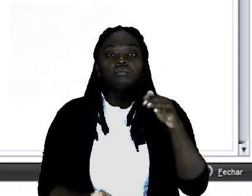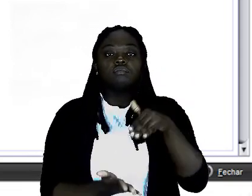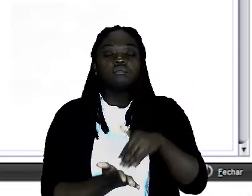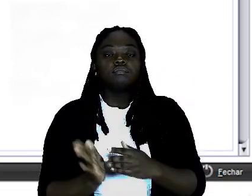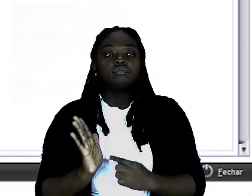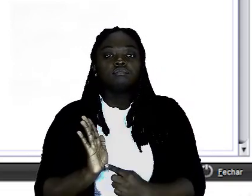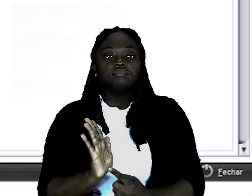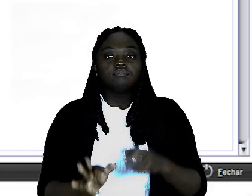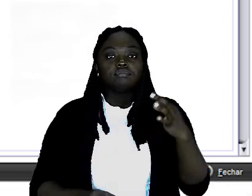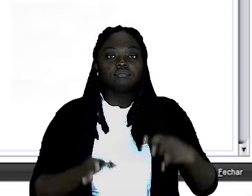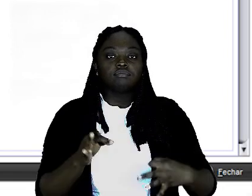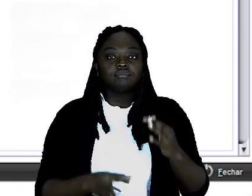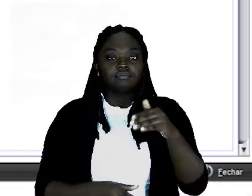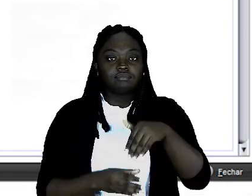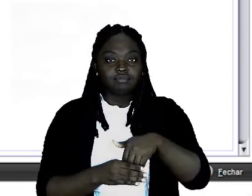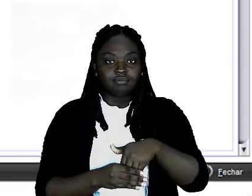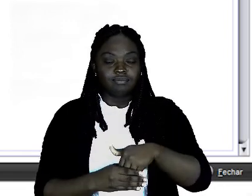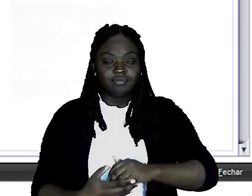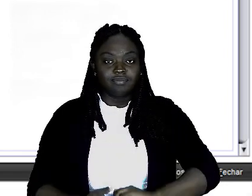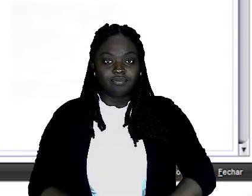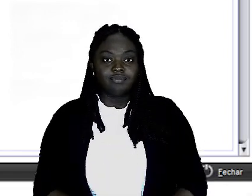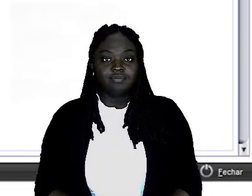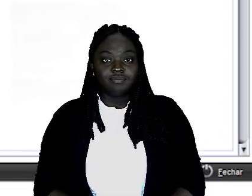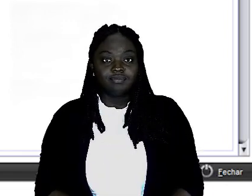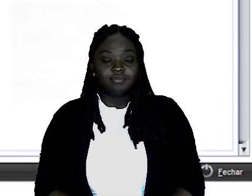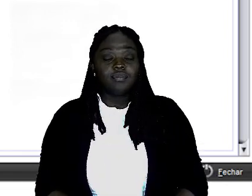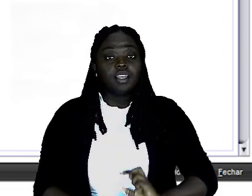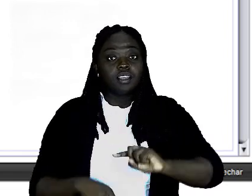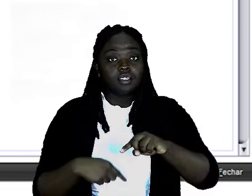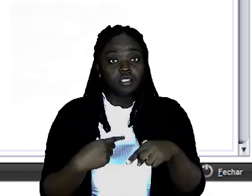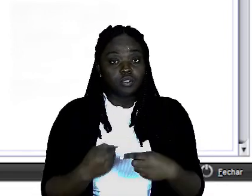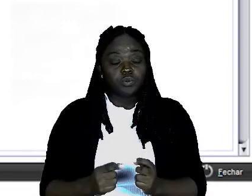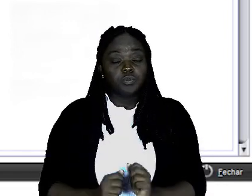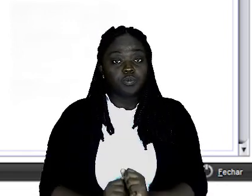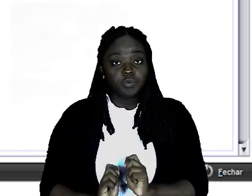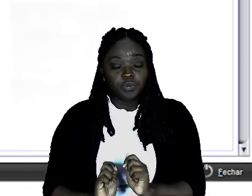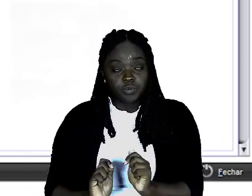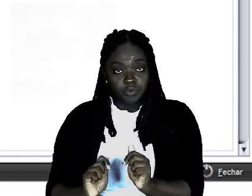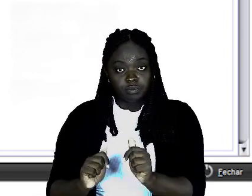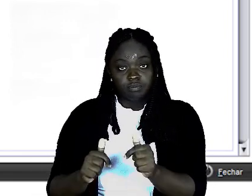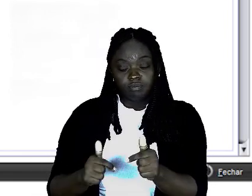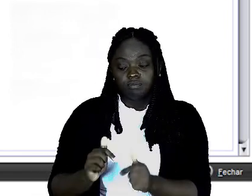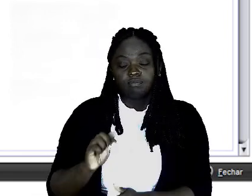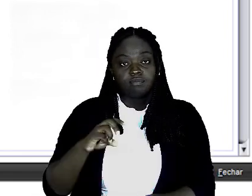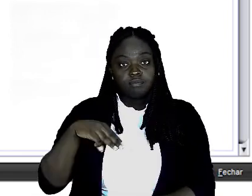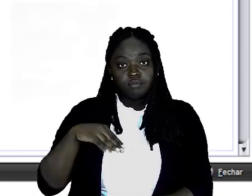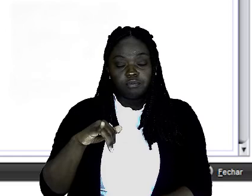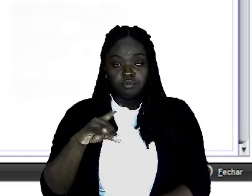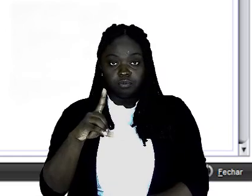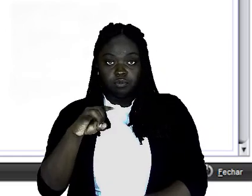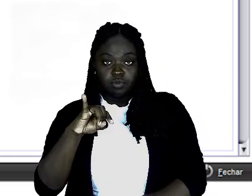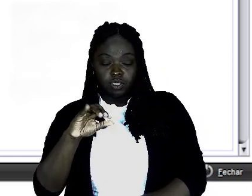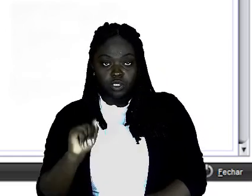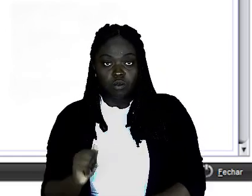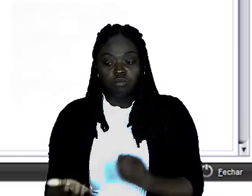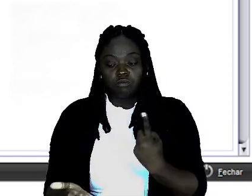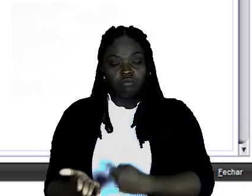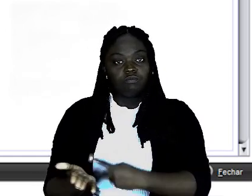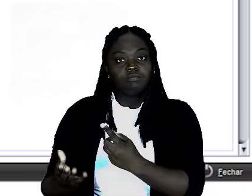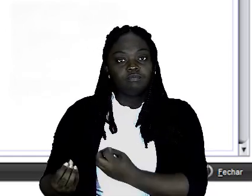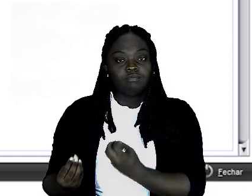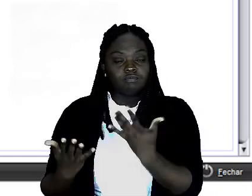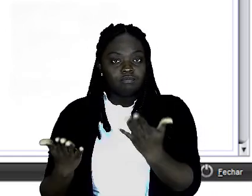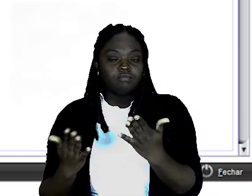Eleitoral. Em seguida, gere a mídia para confirmação da entrega, conforme